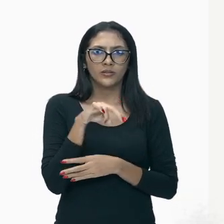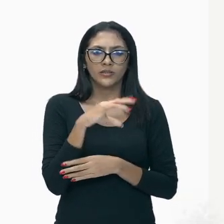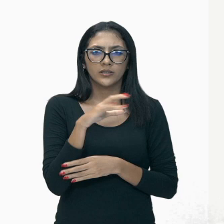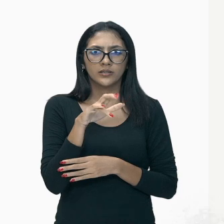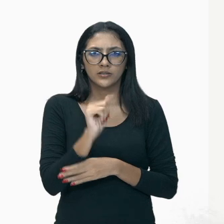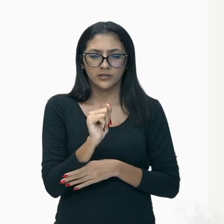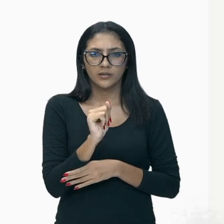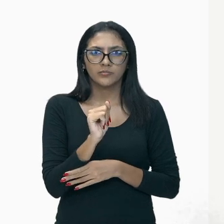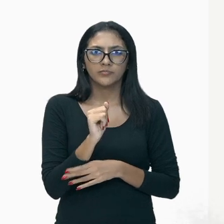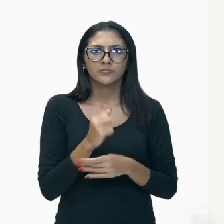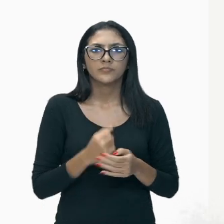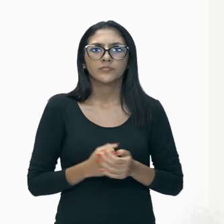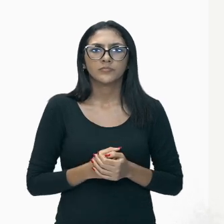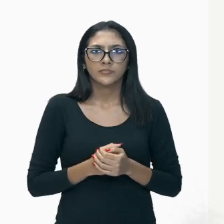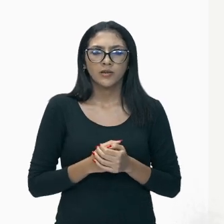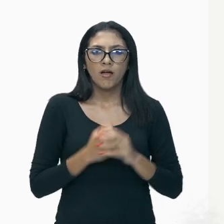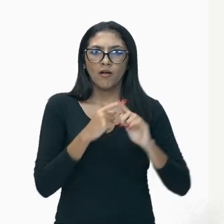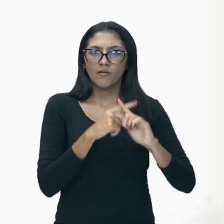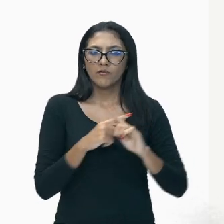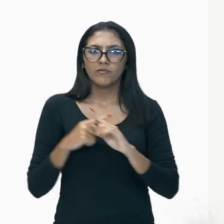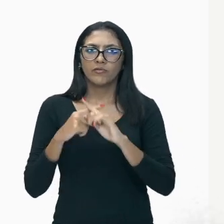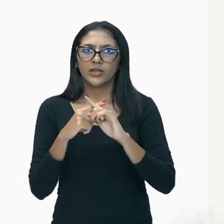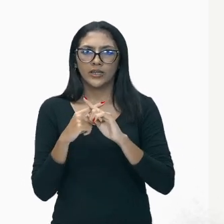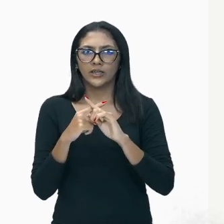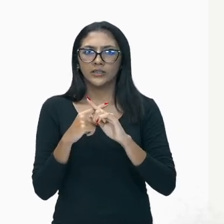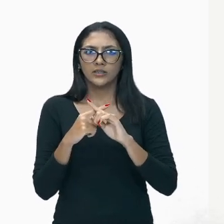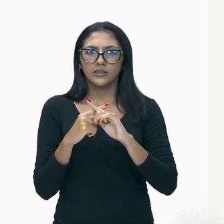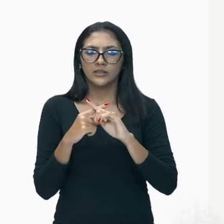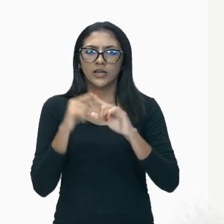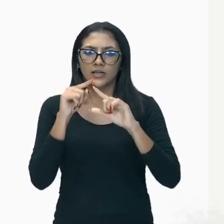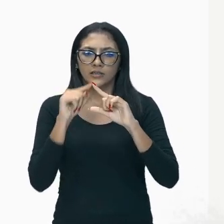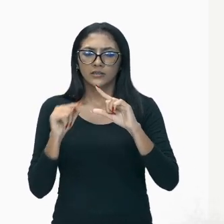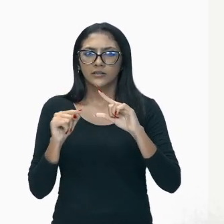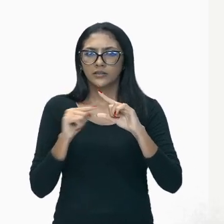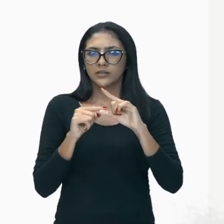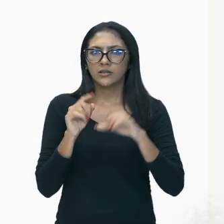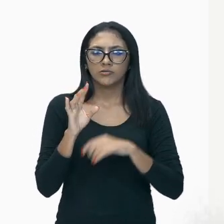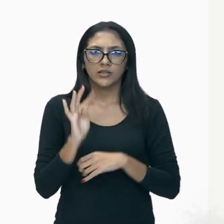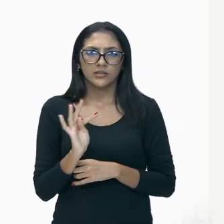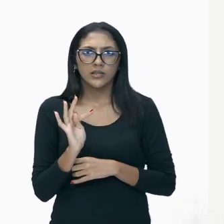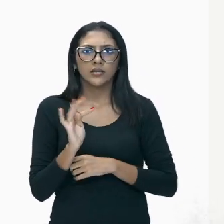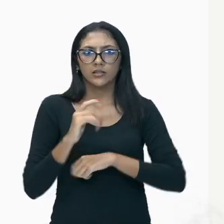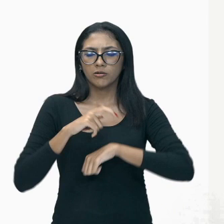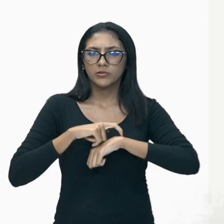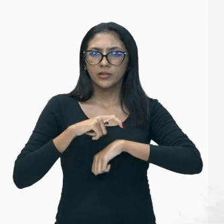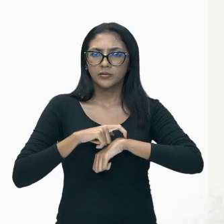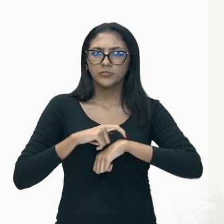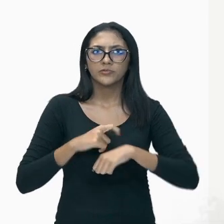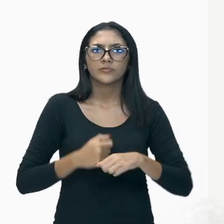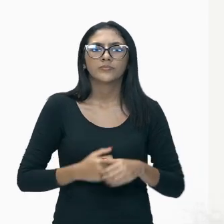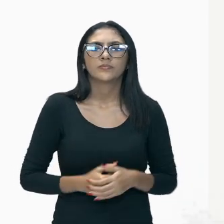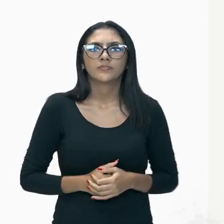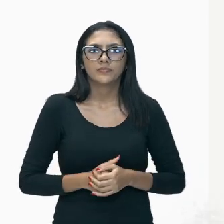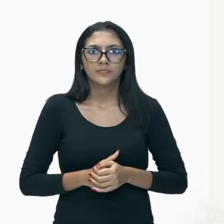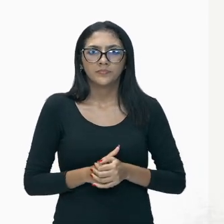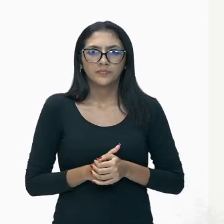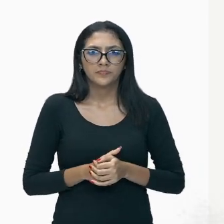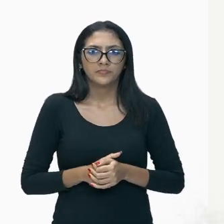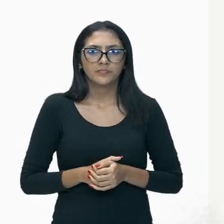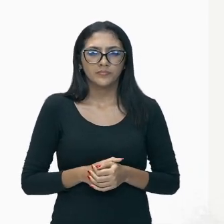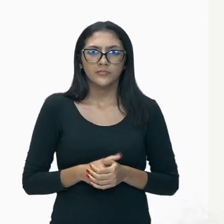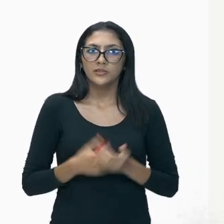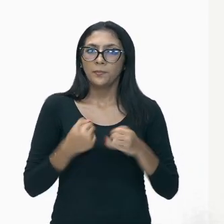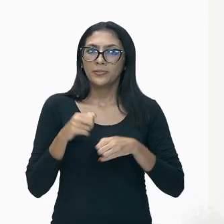vezes o intervalo de tempo. Toda vez que eu quiser calcular o consumo de energia, eu